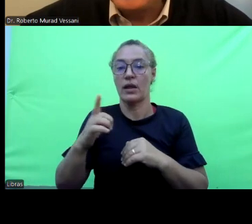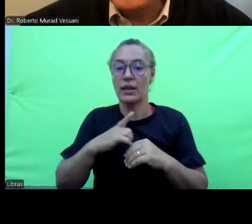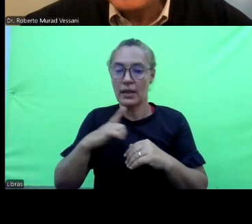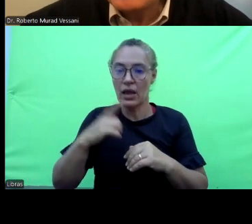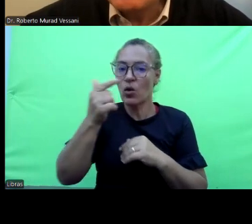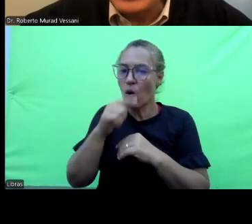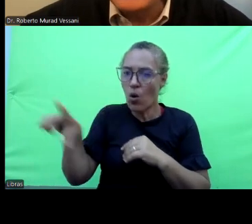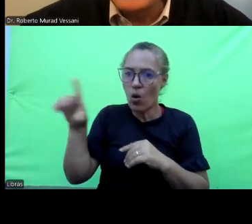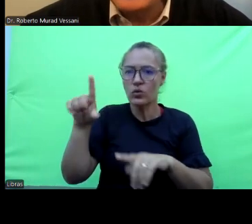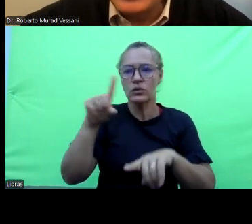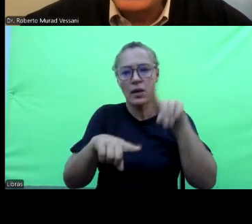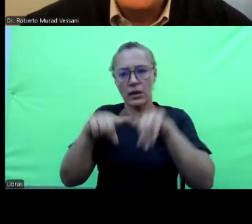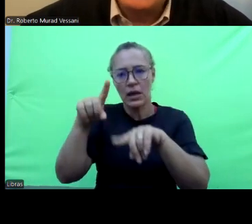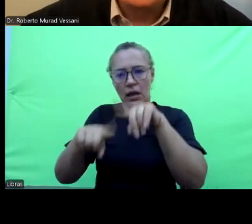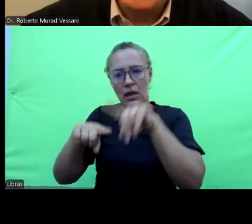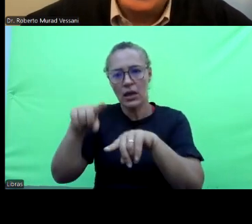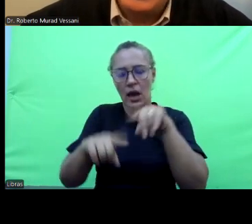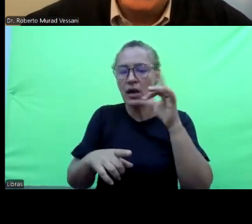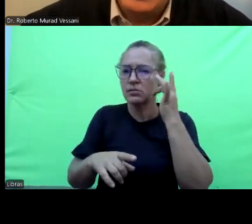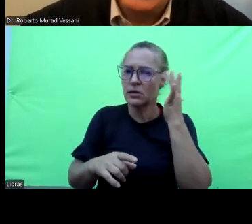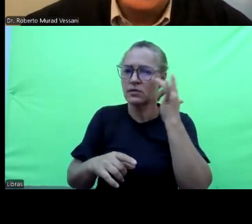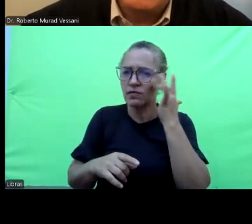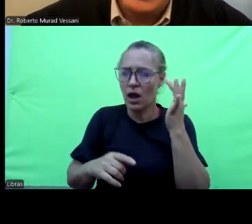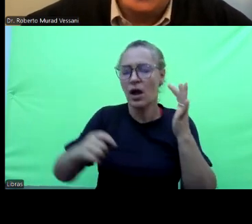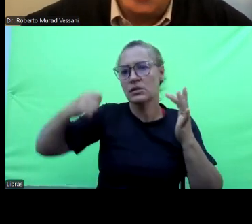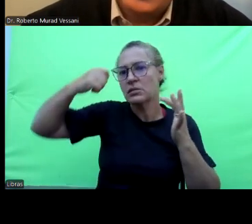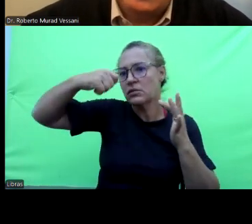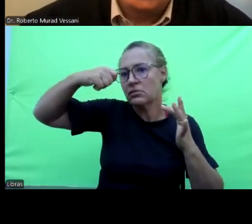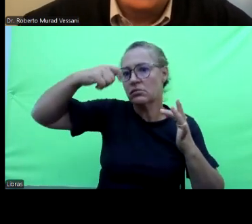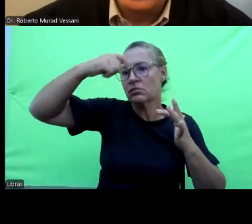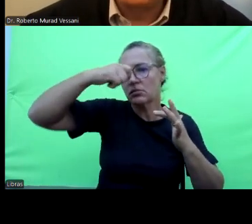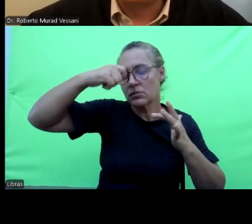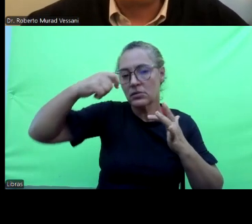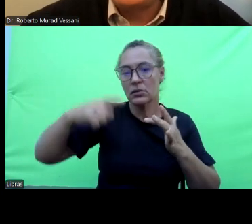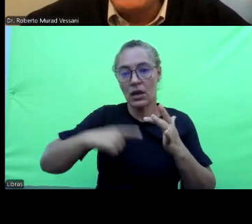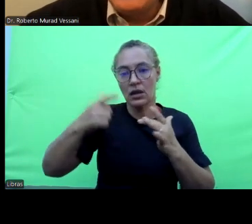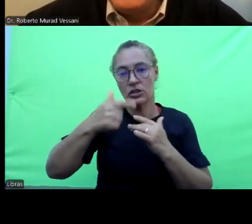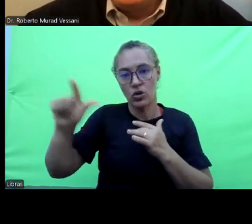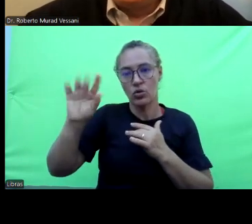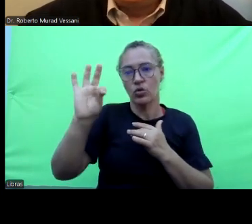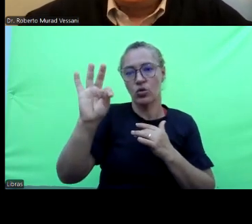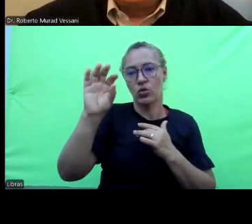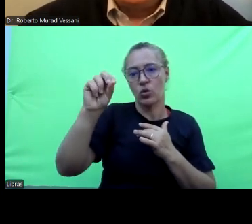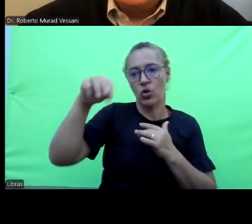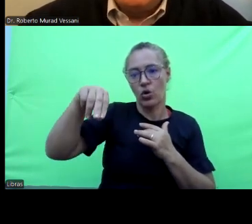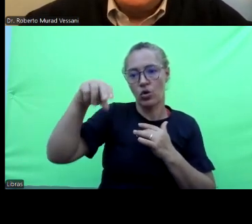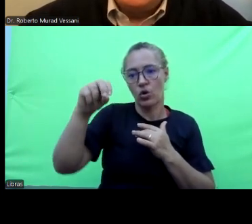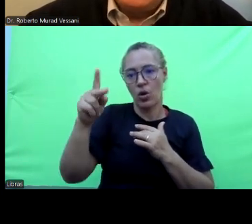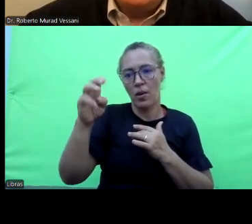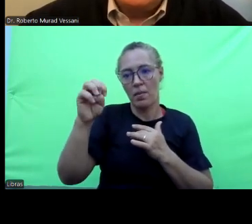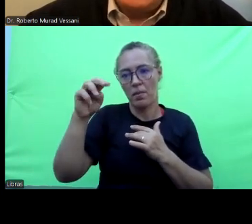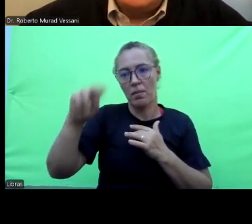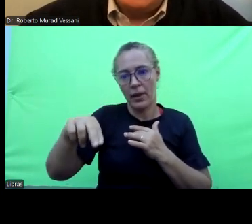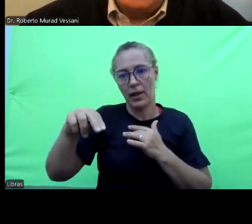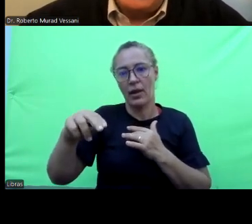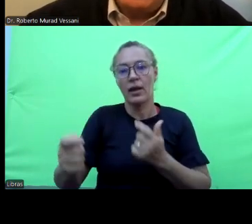né? A gente tem aqui esse aparelhinho aqui que também encosta no olho, que é o Tonopen, e que dá a